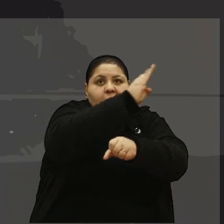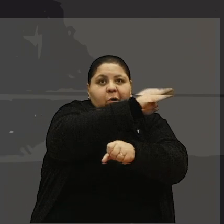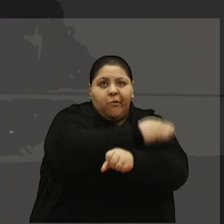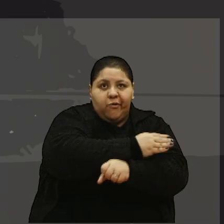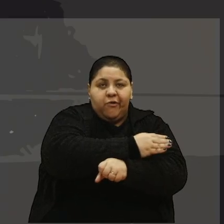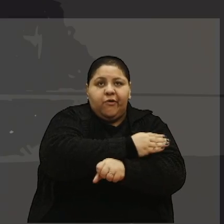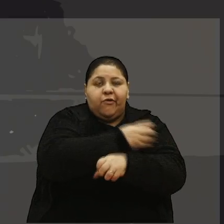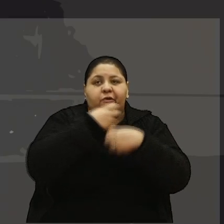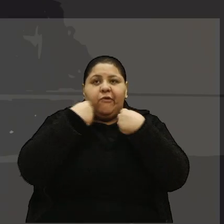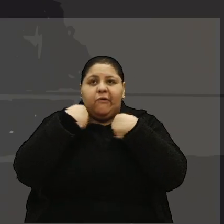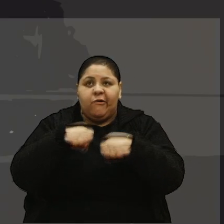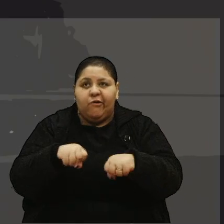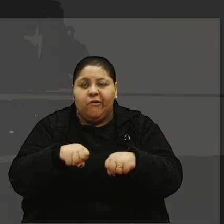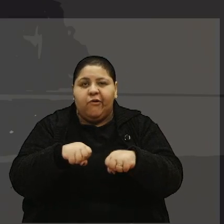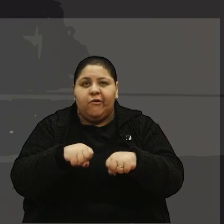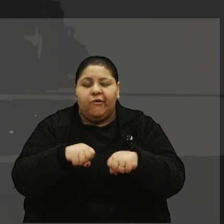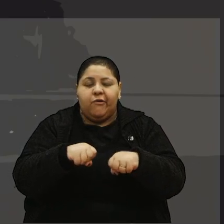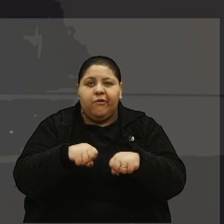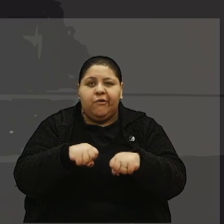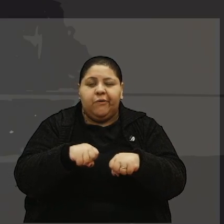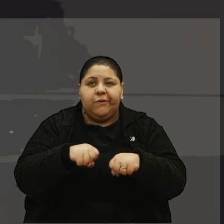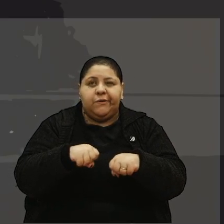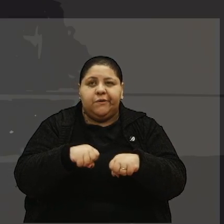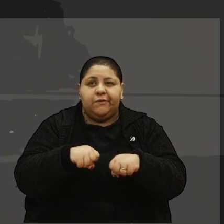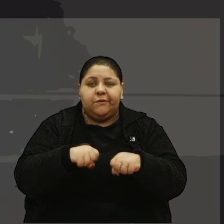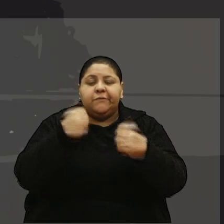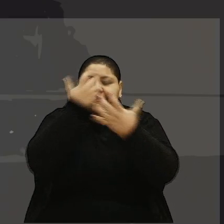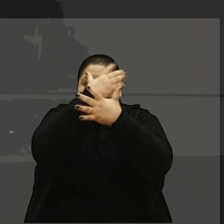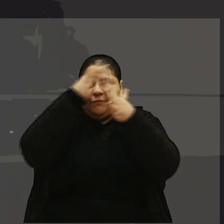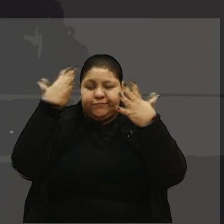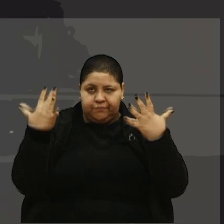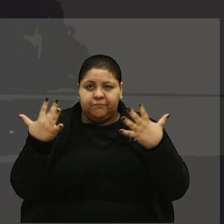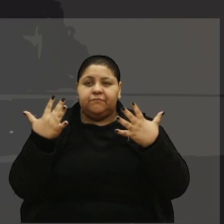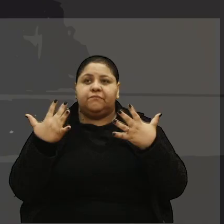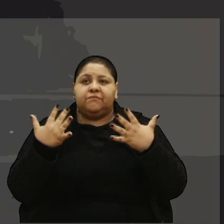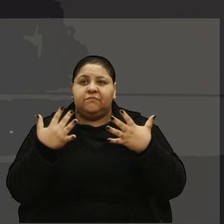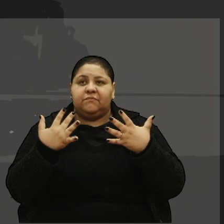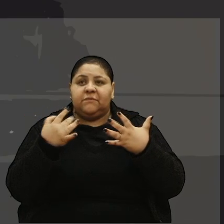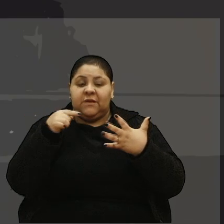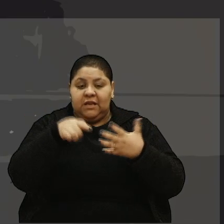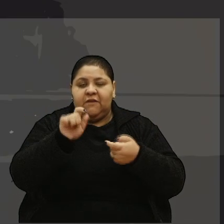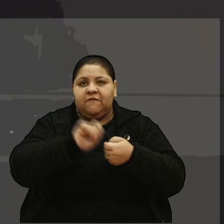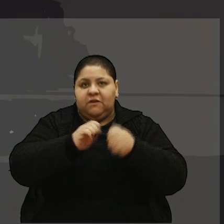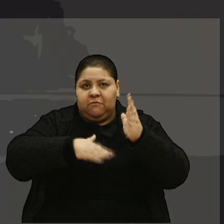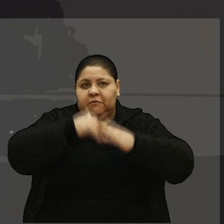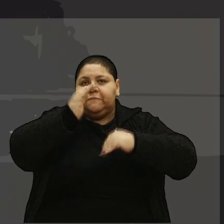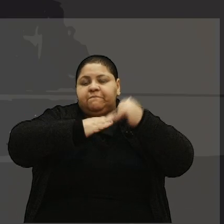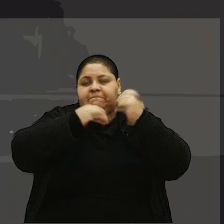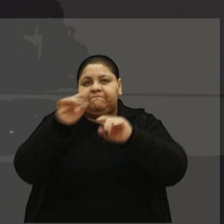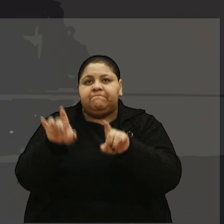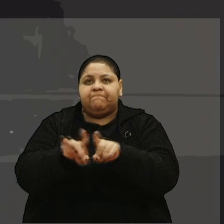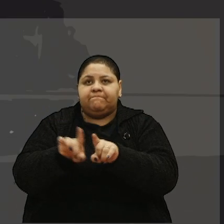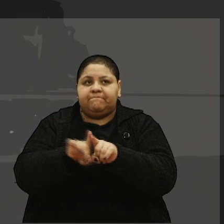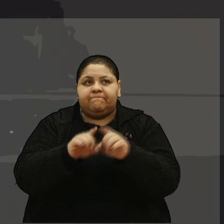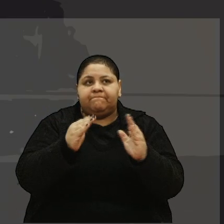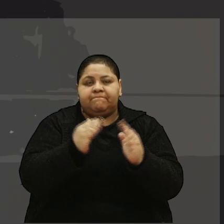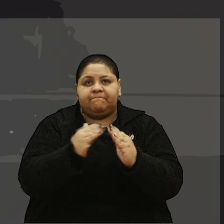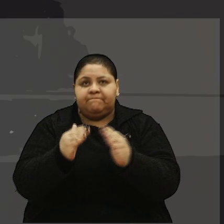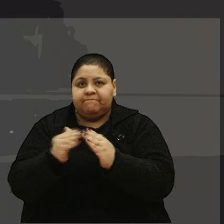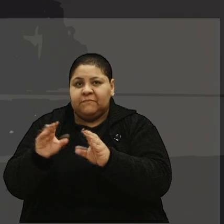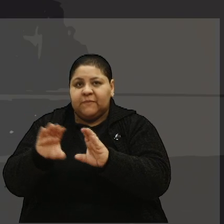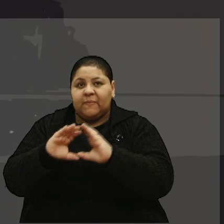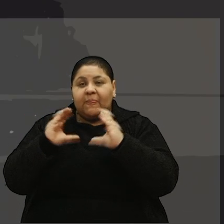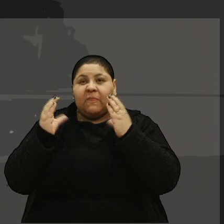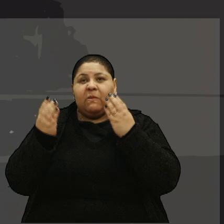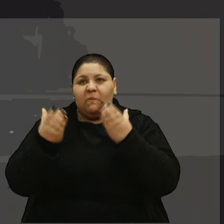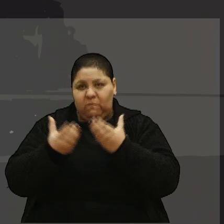da Secretaria da Habitação, do Meio Ambiente, e ali nós fizemos. Também as casinhas comunitárias,